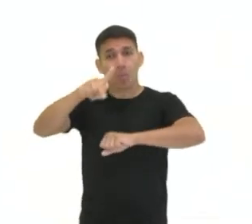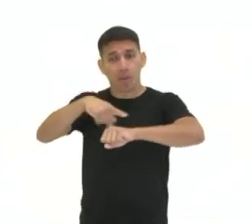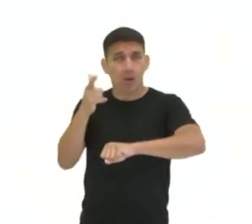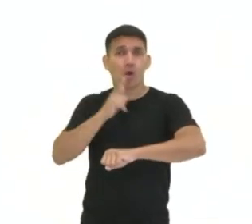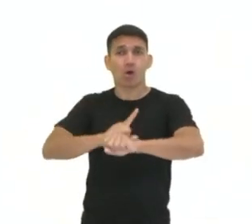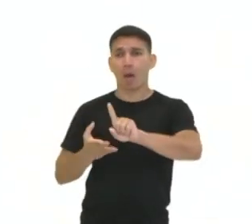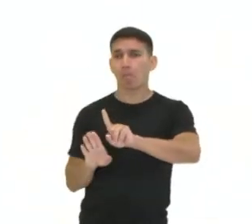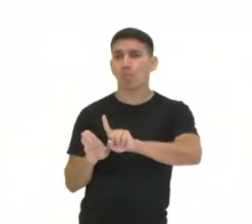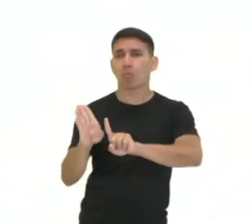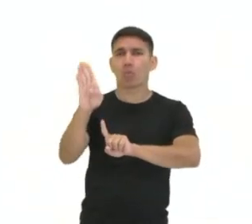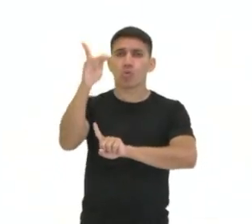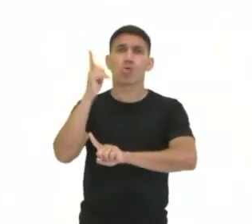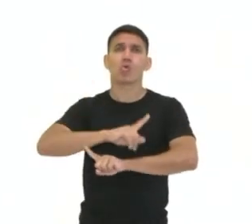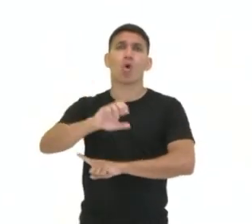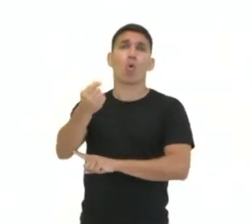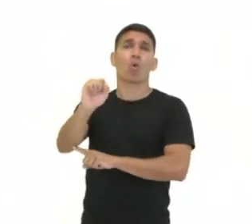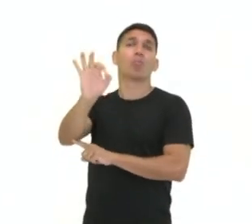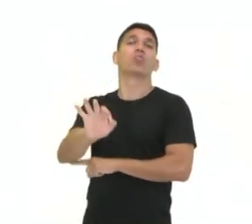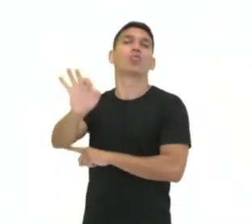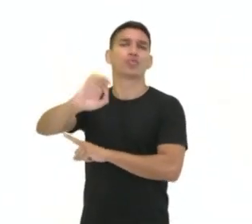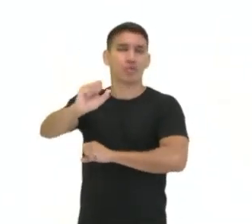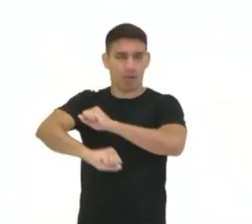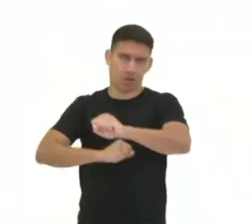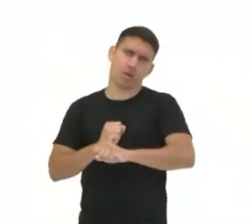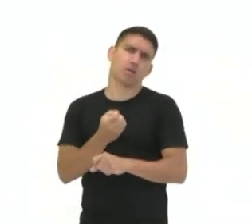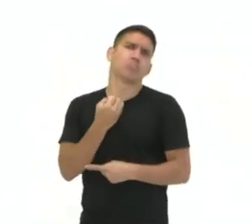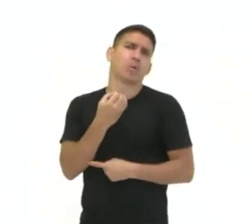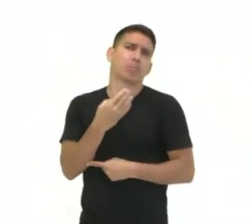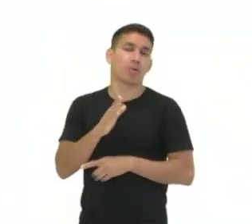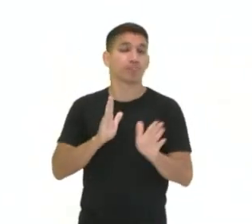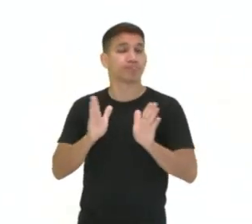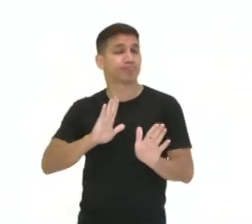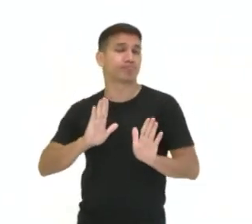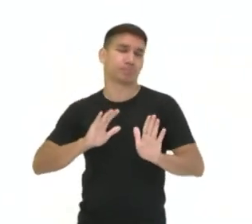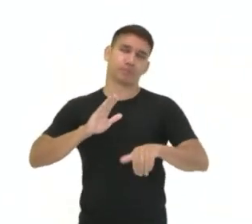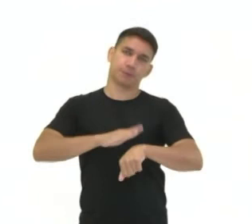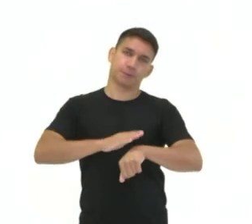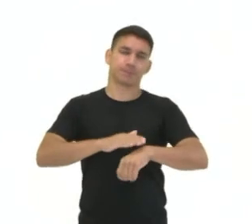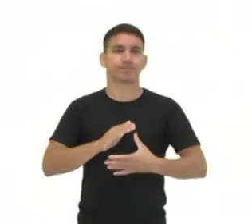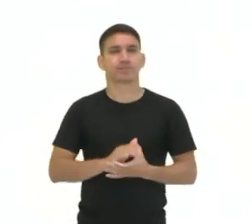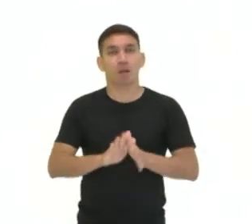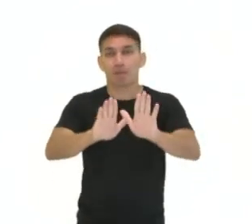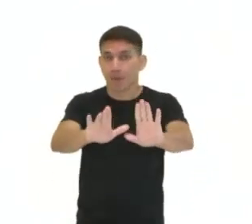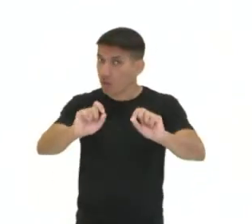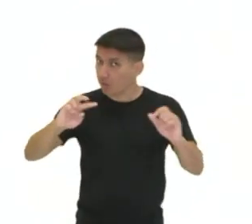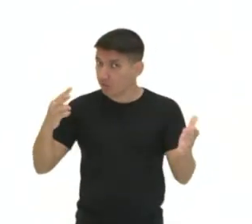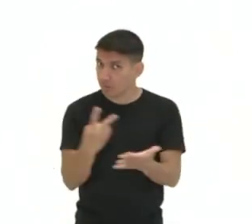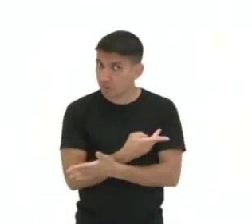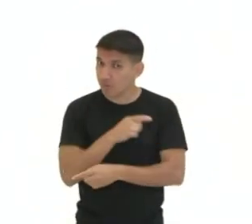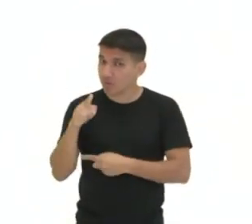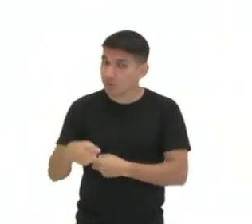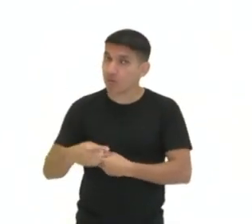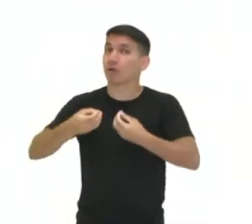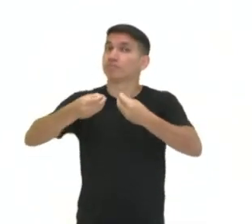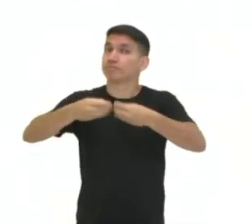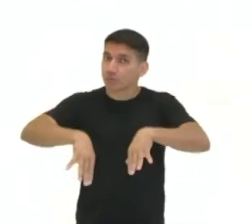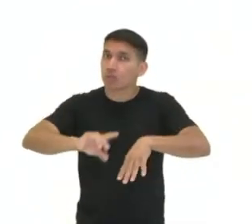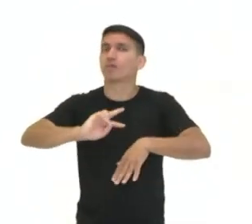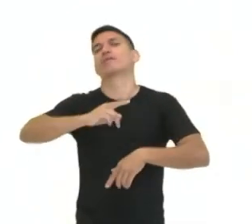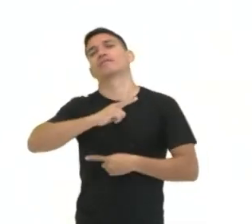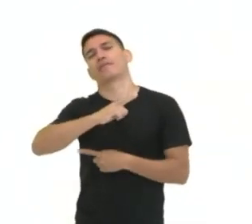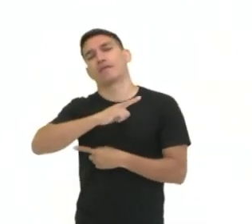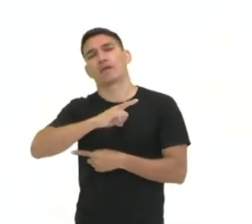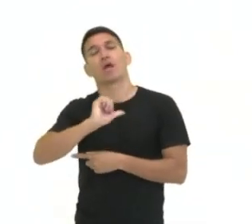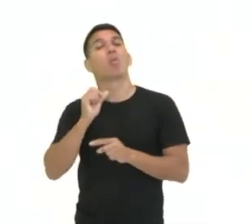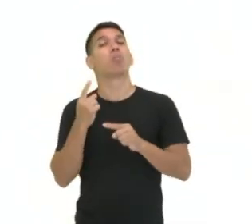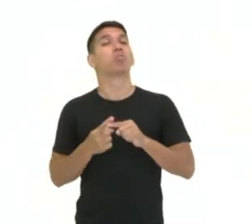média de 8% ao ano, o que é uma taxa bastante significativa. Entretanto, esse crescimento foi afetado negativamente